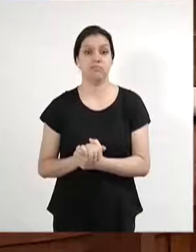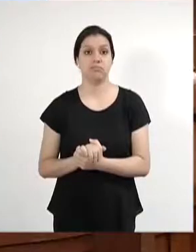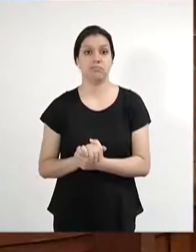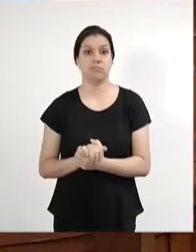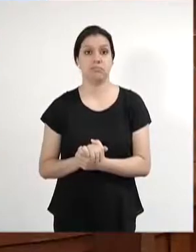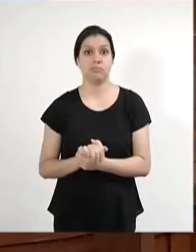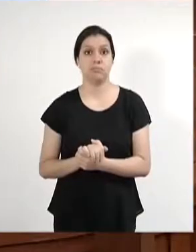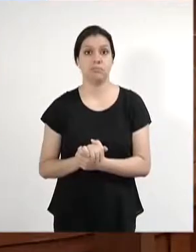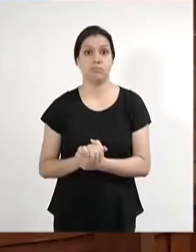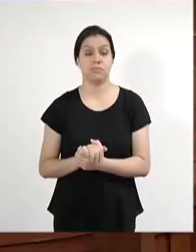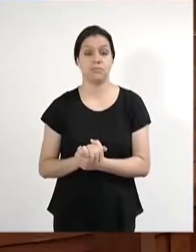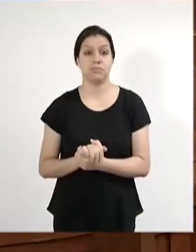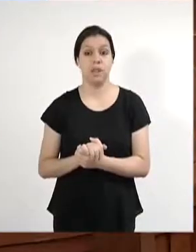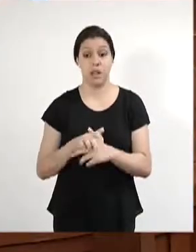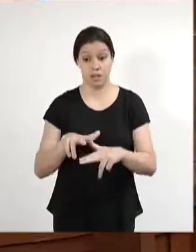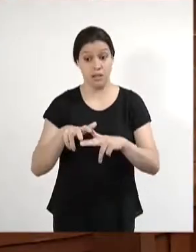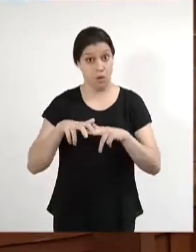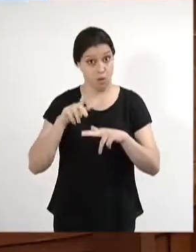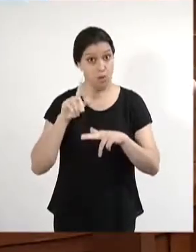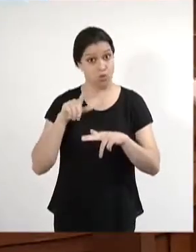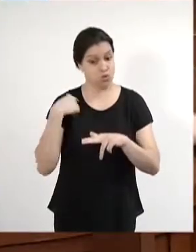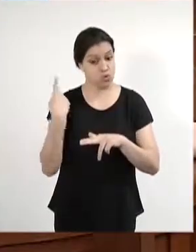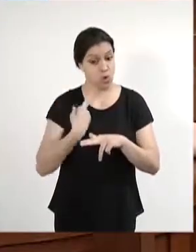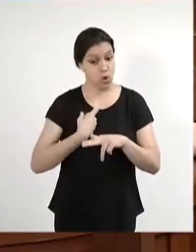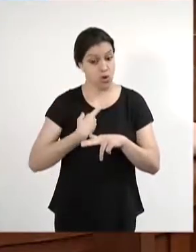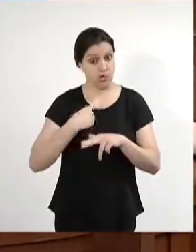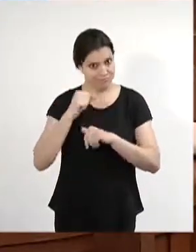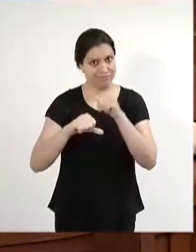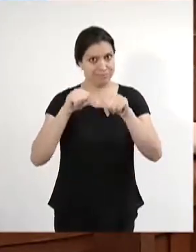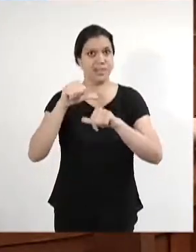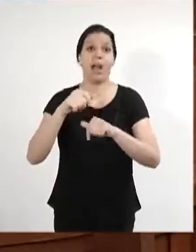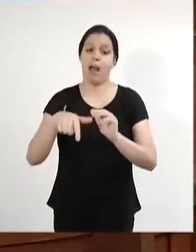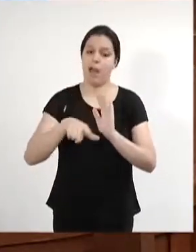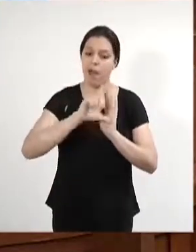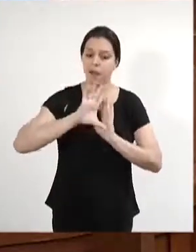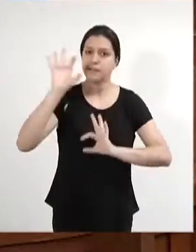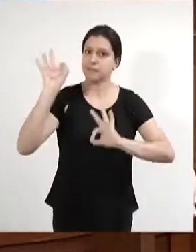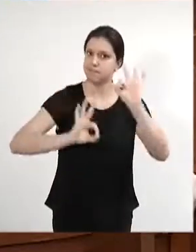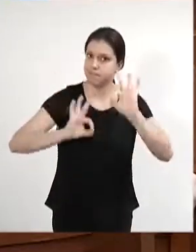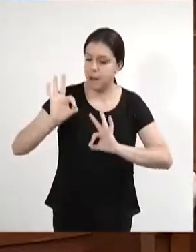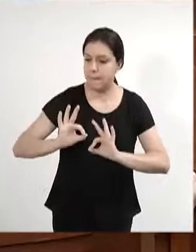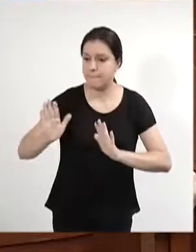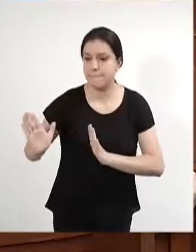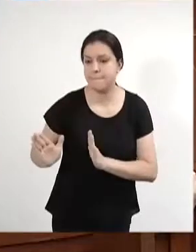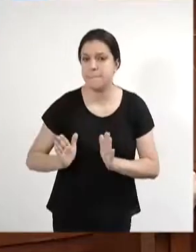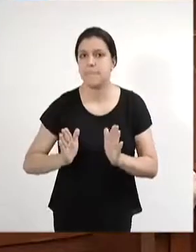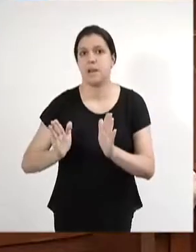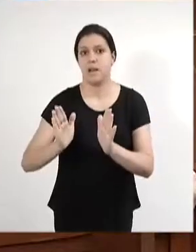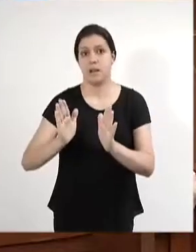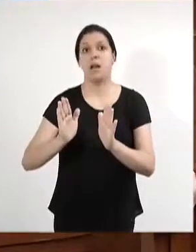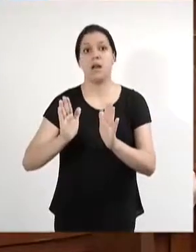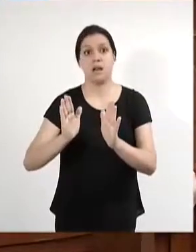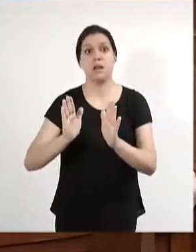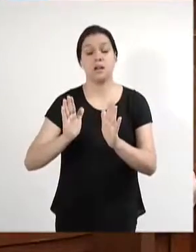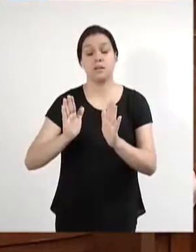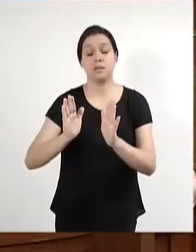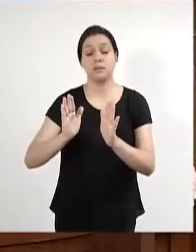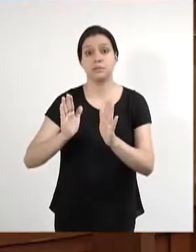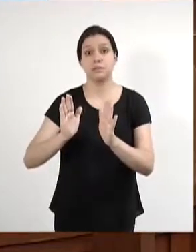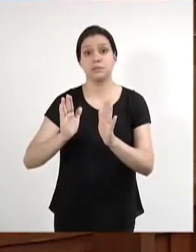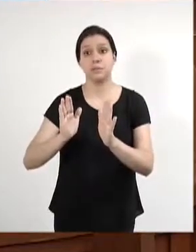população, nós temos que ir preparando esse caminho para receber esses